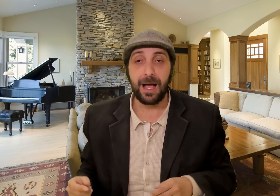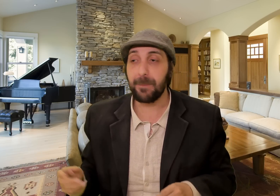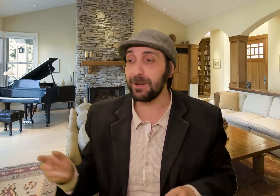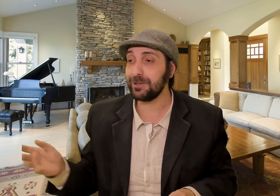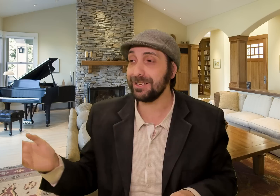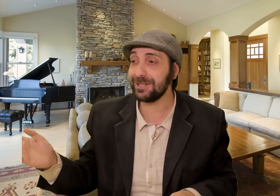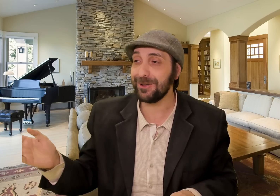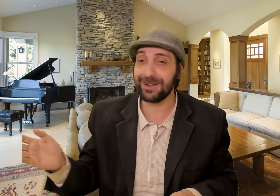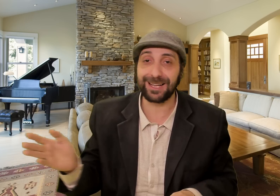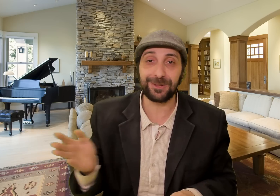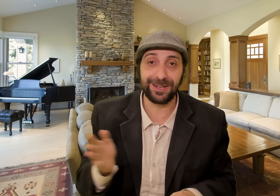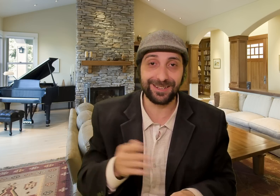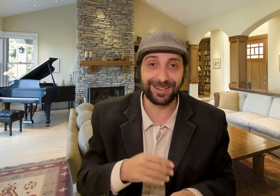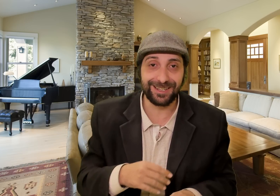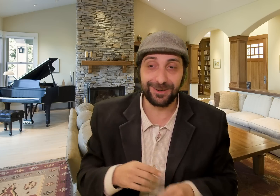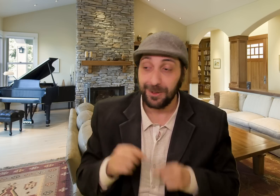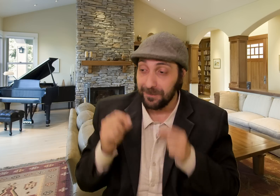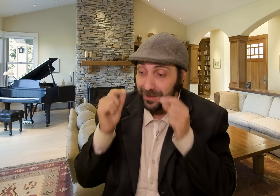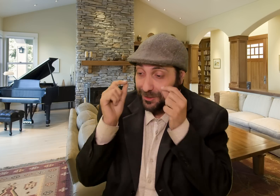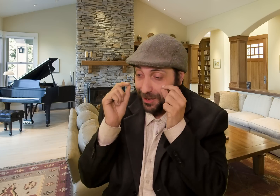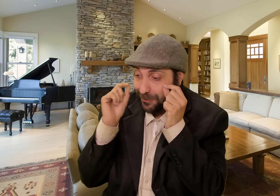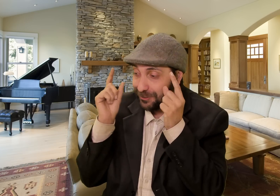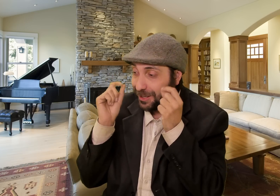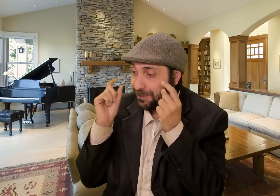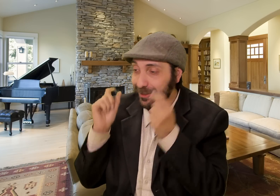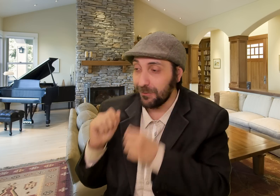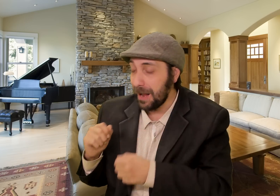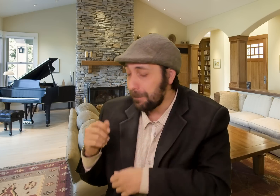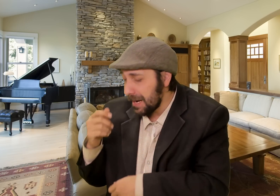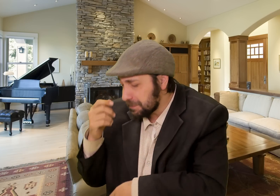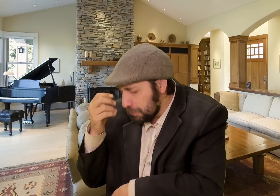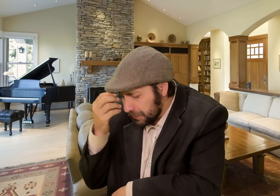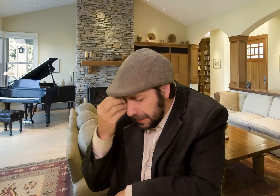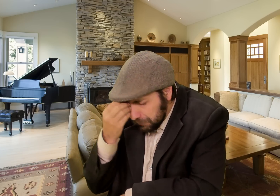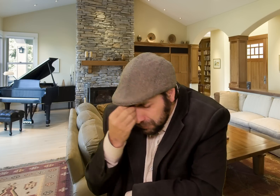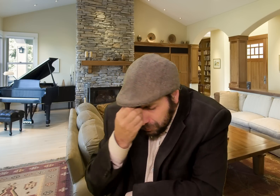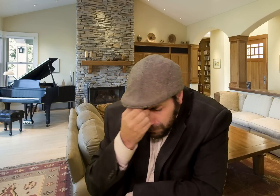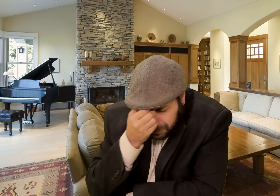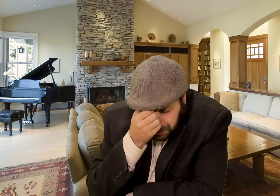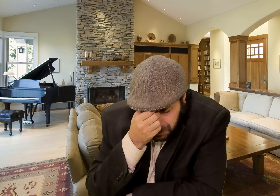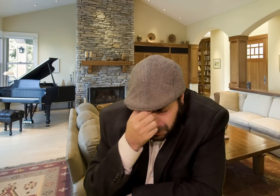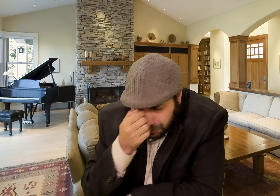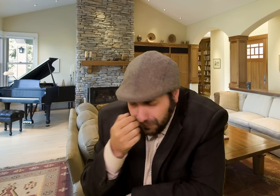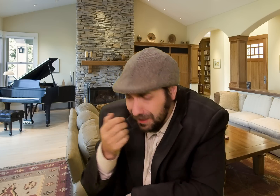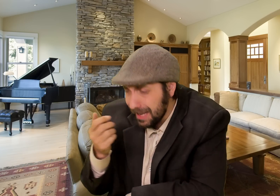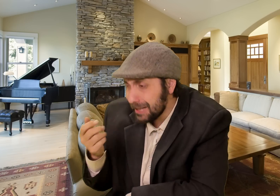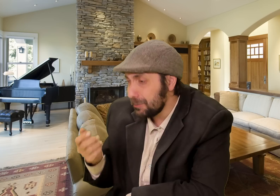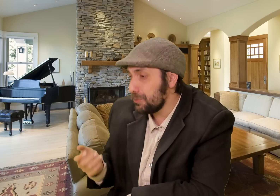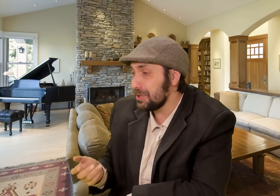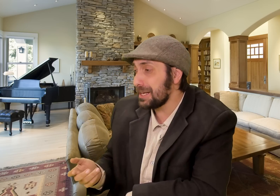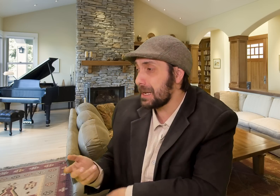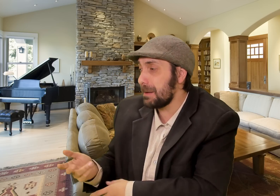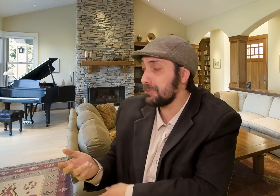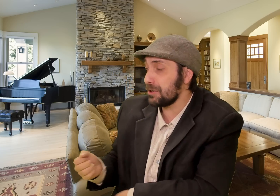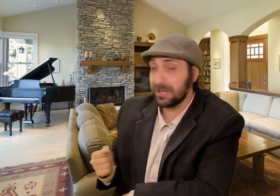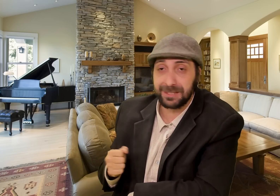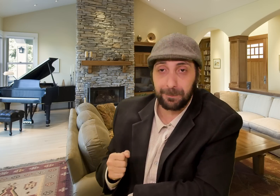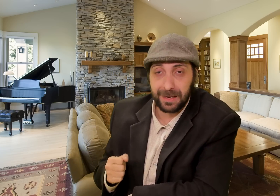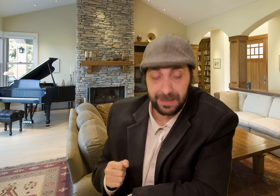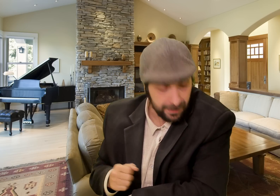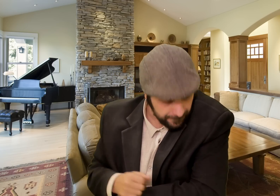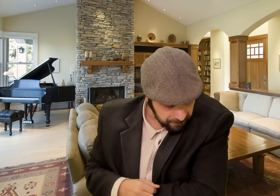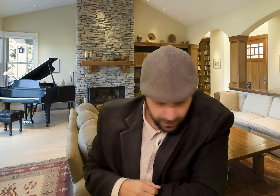aí passando essa hora a cara do Renan Calheiros chegou dele brilhou falou Rapaz Por que que não soube disso podia ter acabado